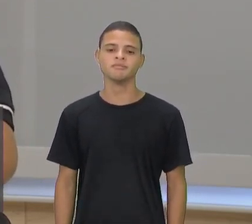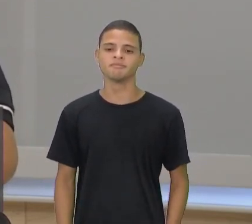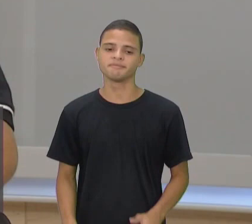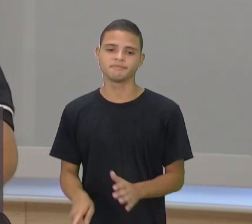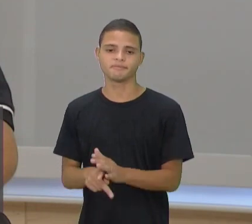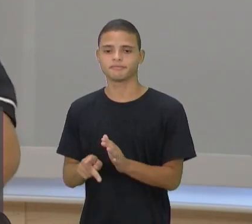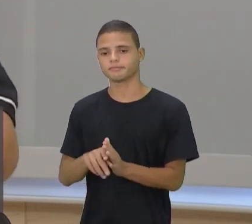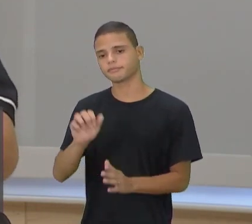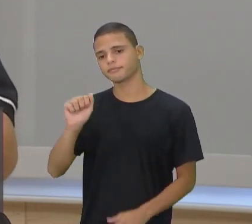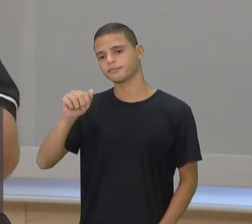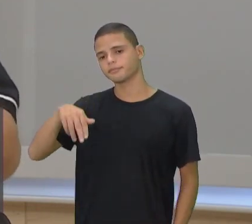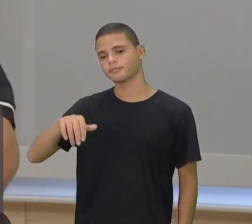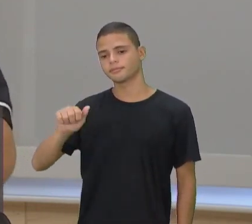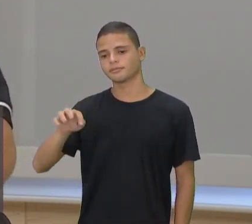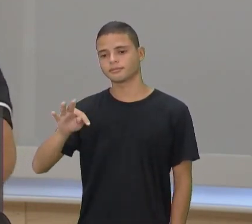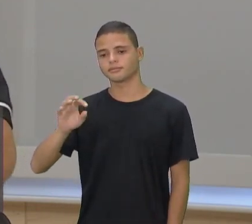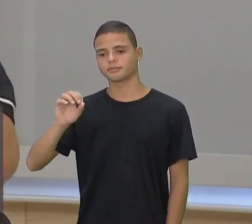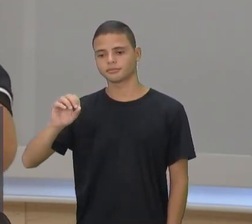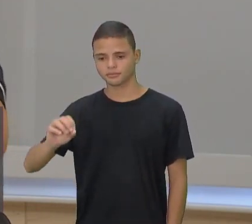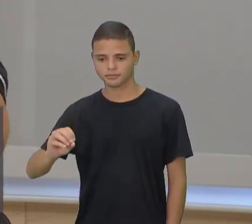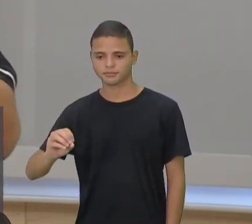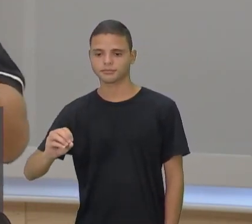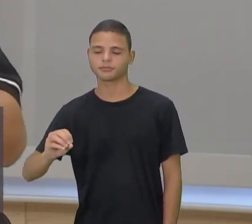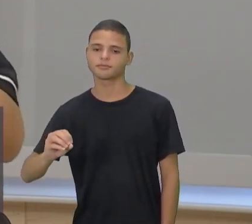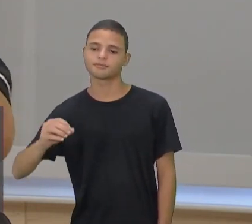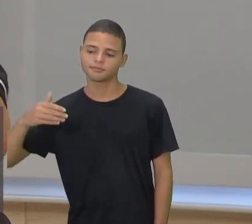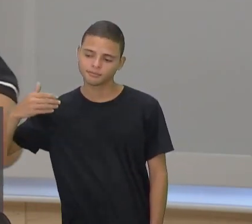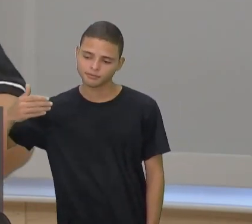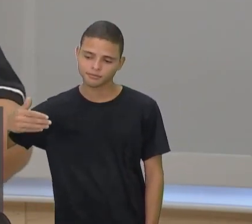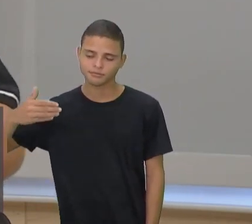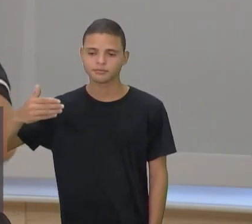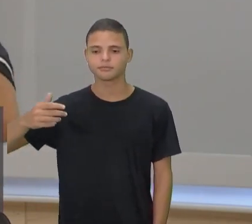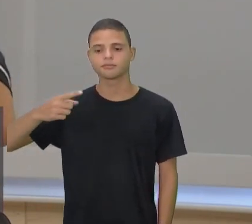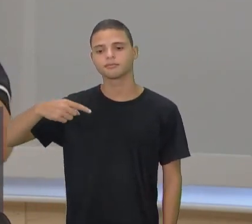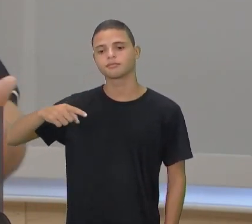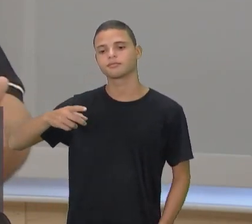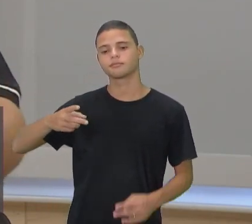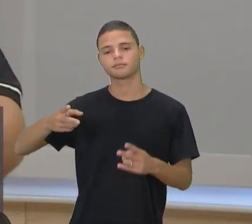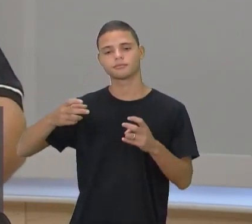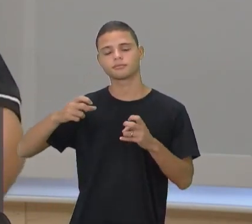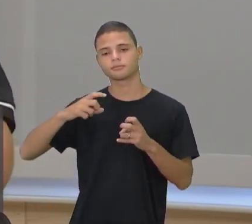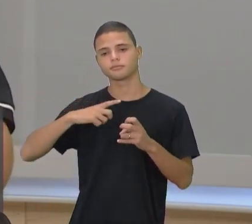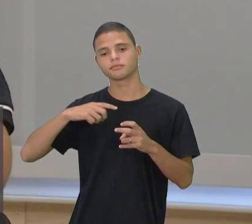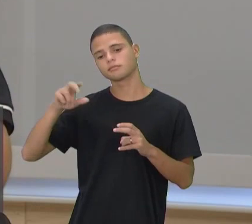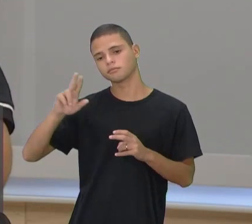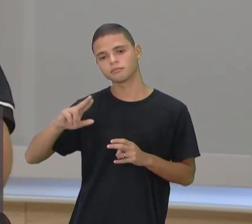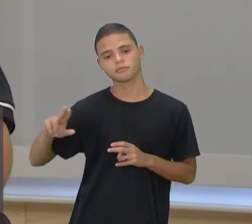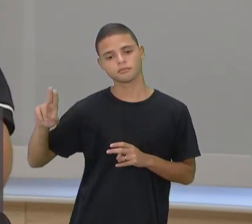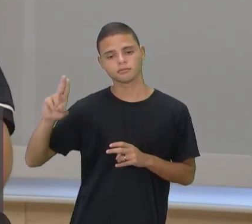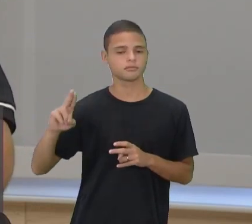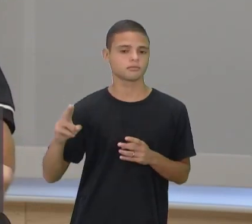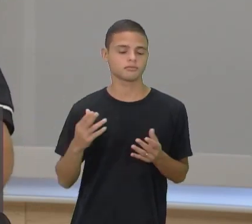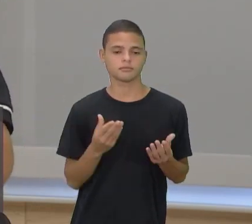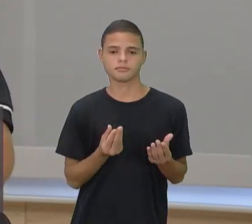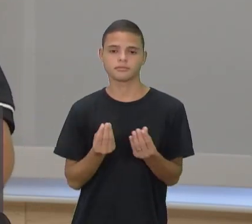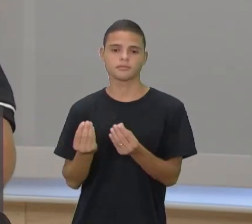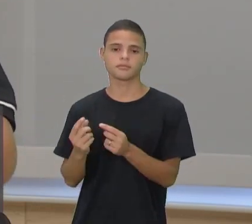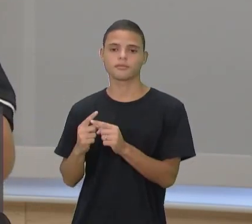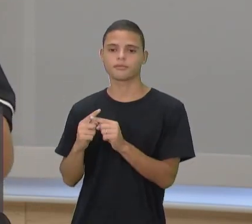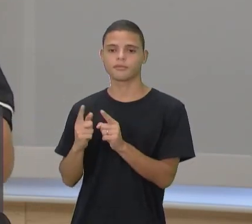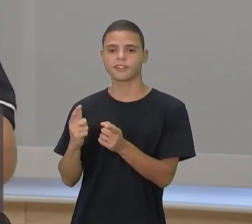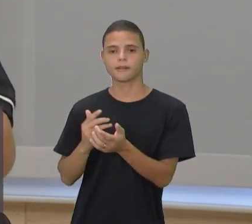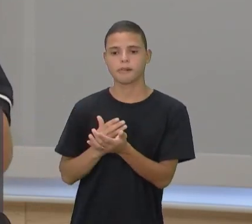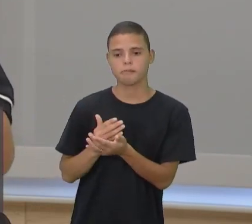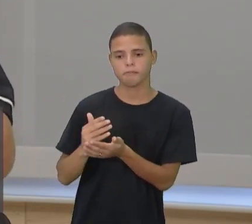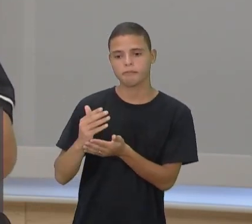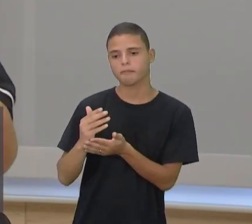à base do amianto. Então, ao longo do tempo, a gente pode perceber que ele teve grande utilidade, mas começaram